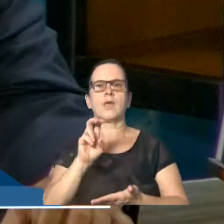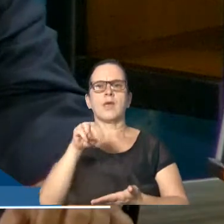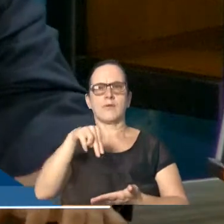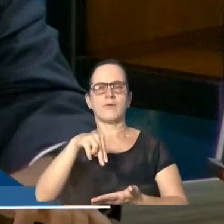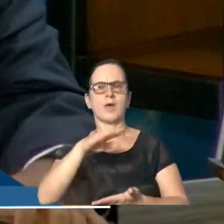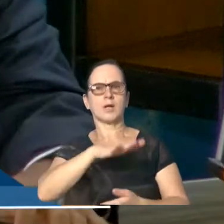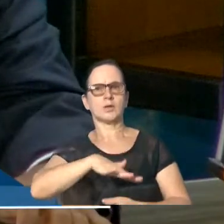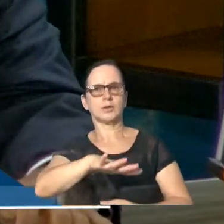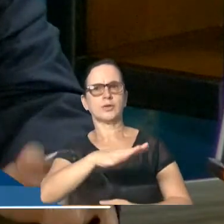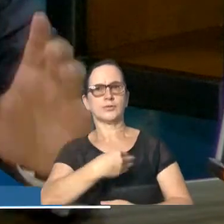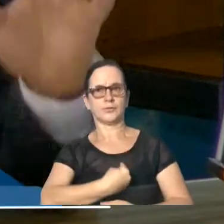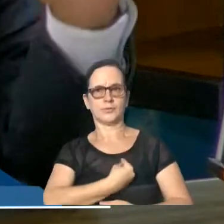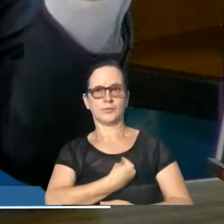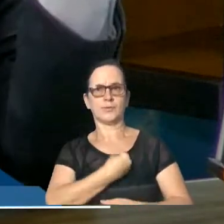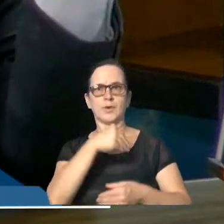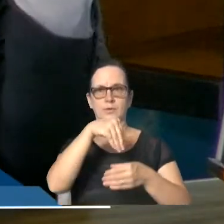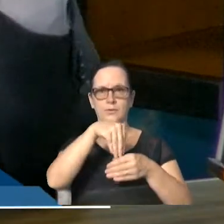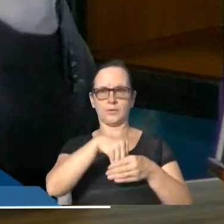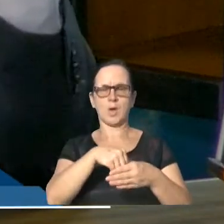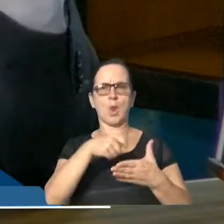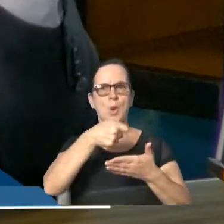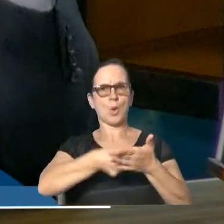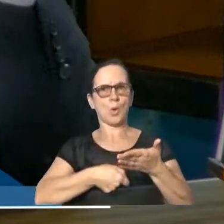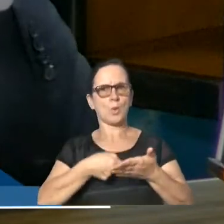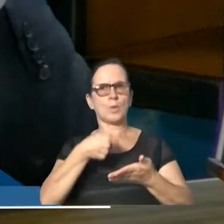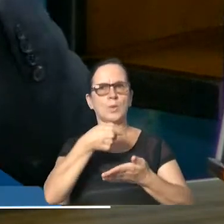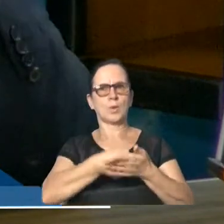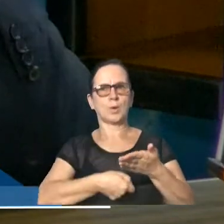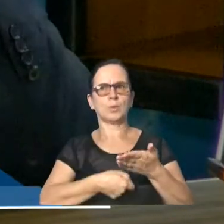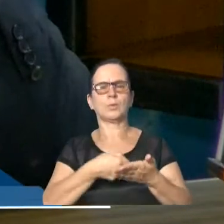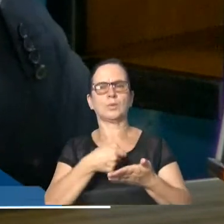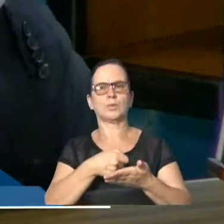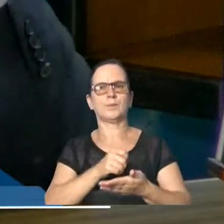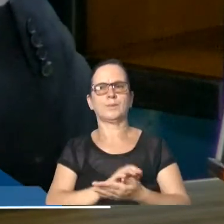daquela região, que muito lutou, brigou